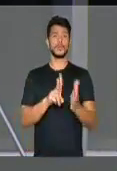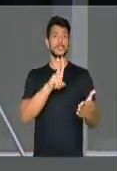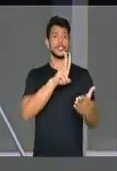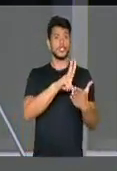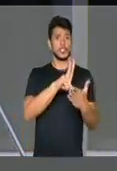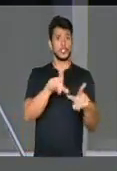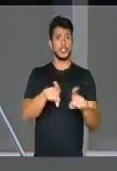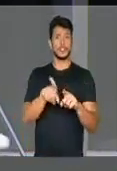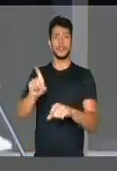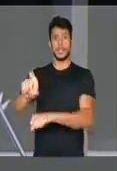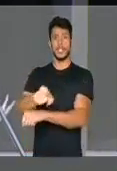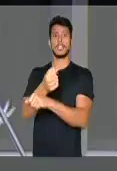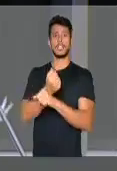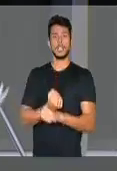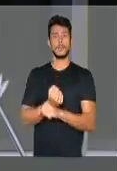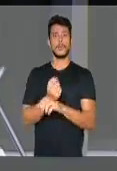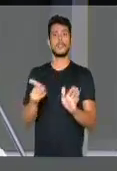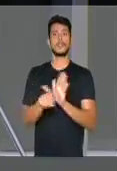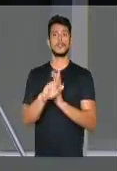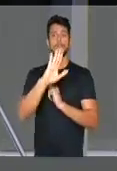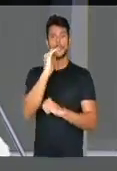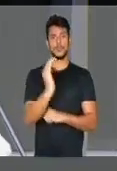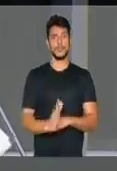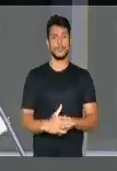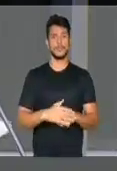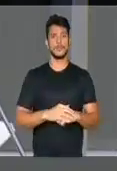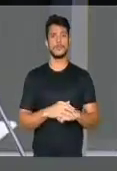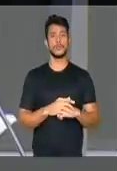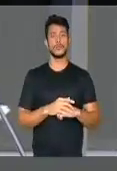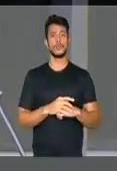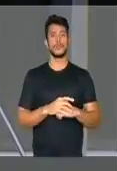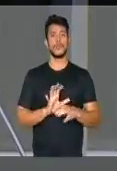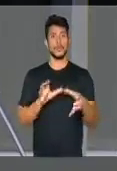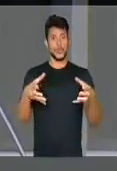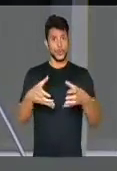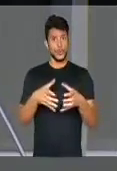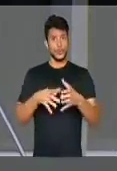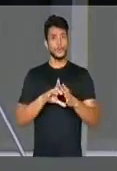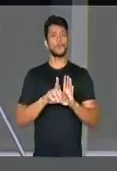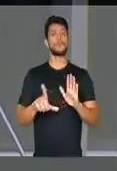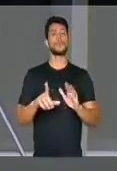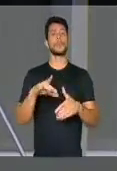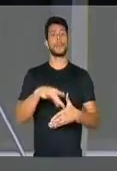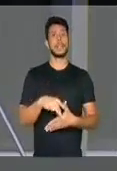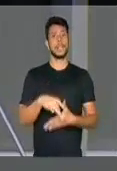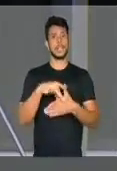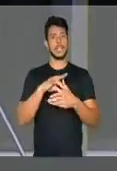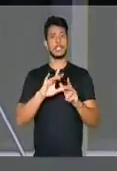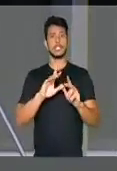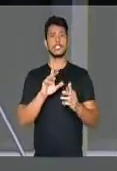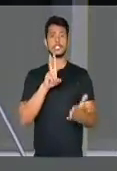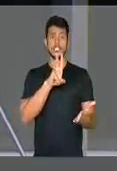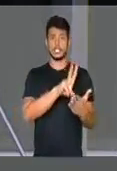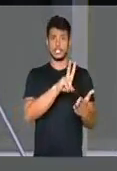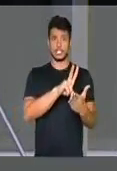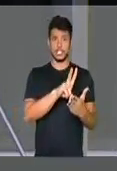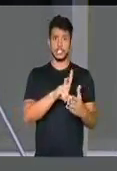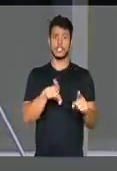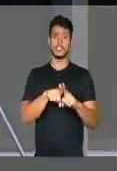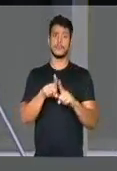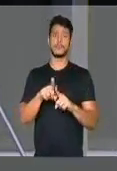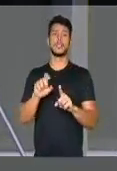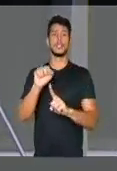Brasil. Lideranças indígenas e de organizações da sociedade civil manifestaram as